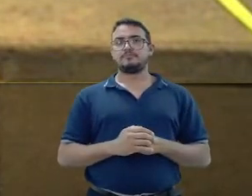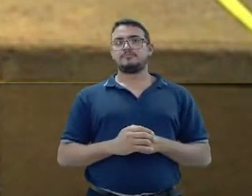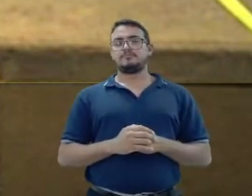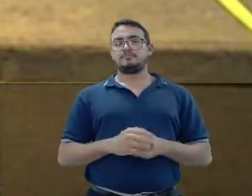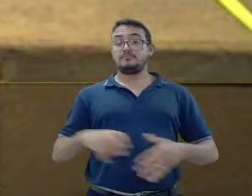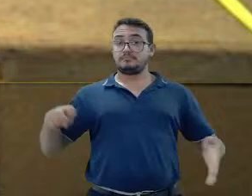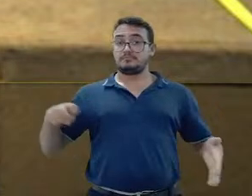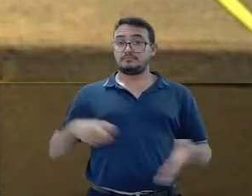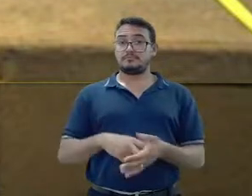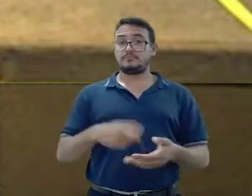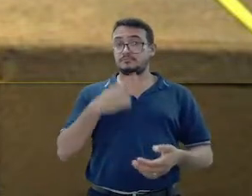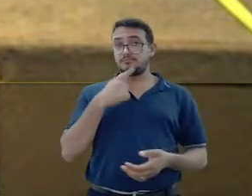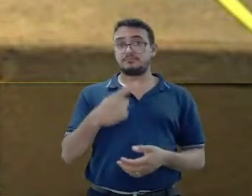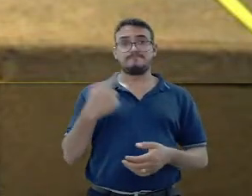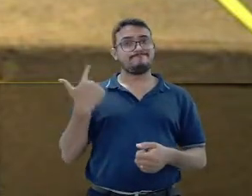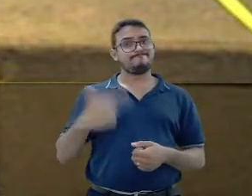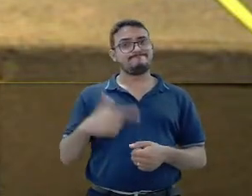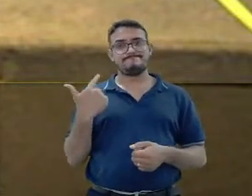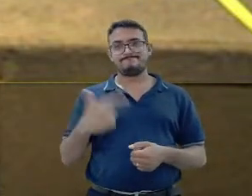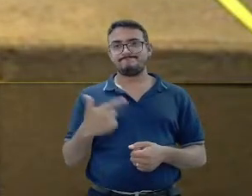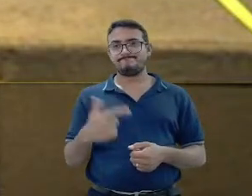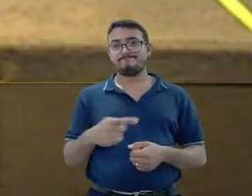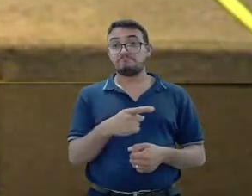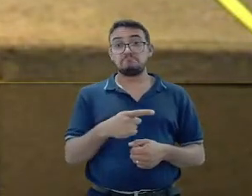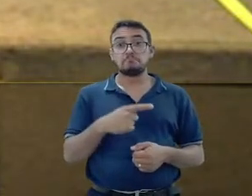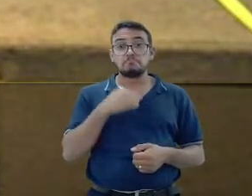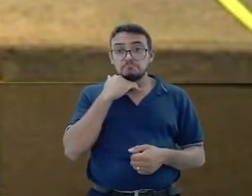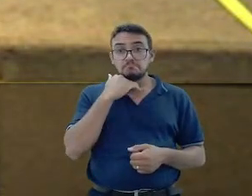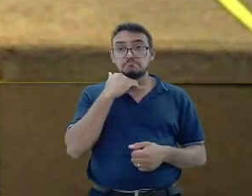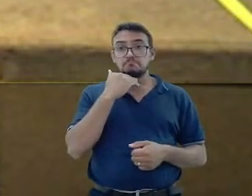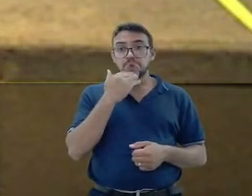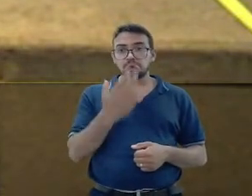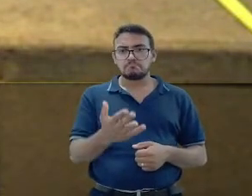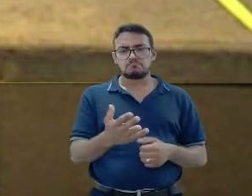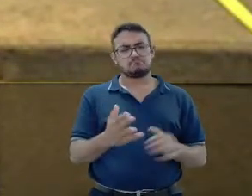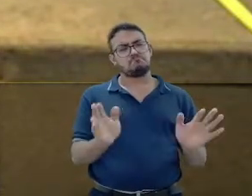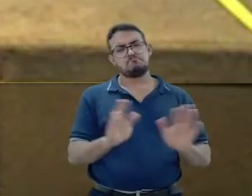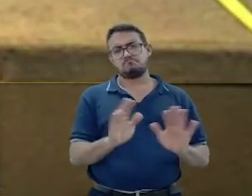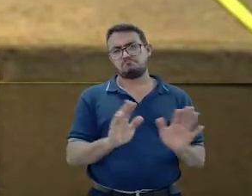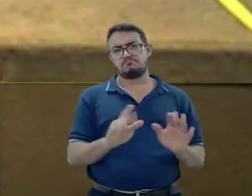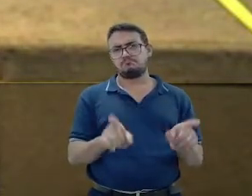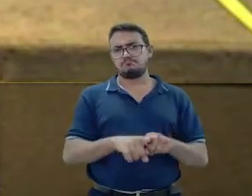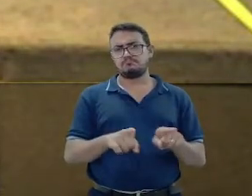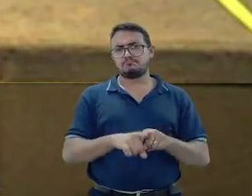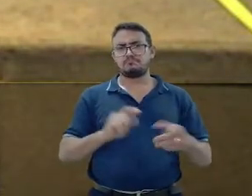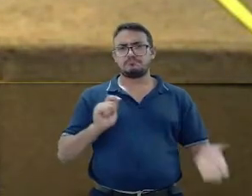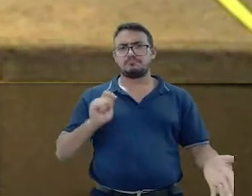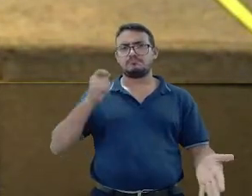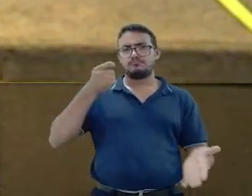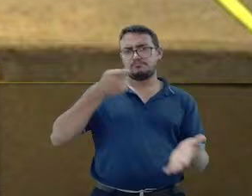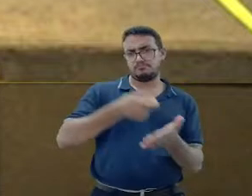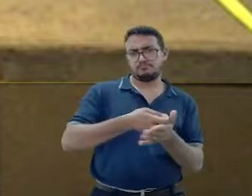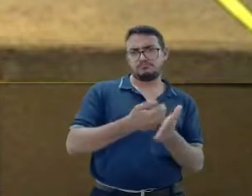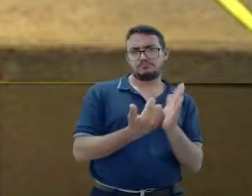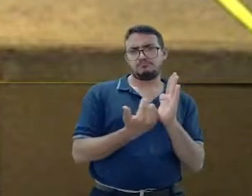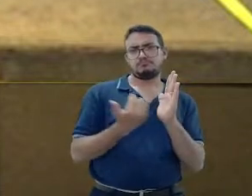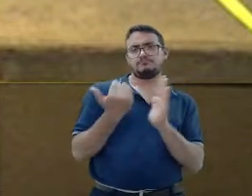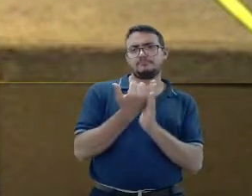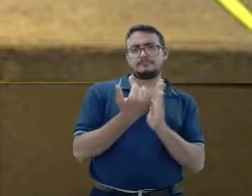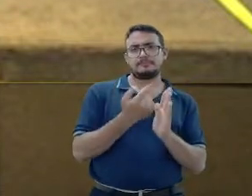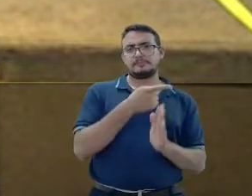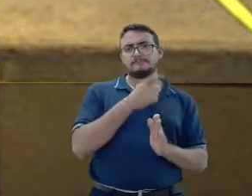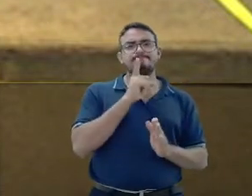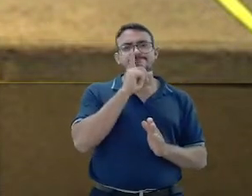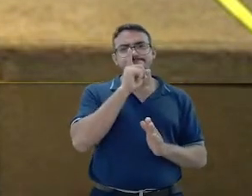da incapacidade, né, e não haveria depois a relação do pagamento da adicional de insalubridade.